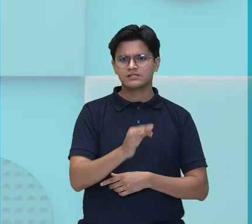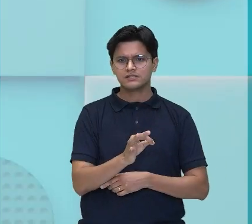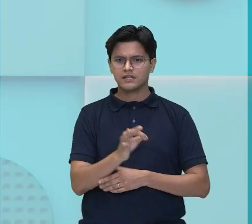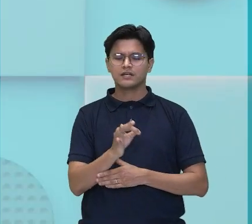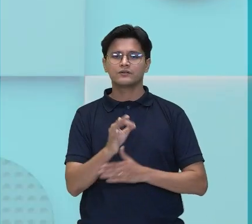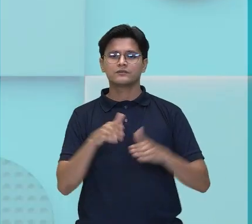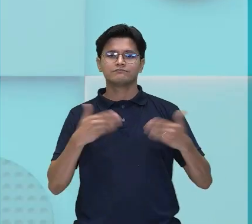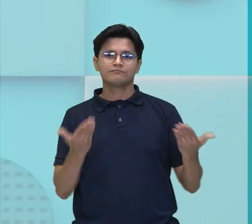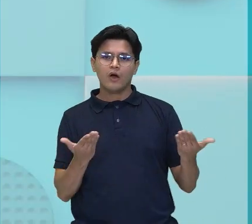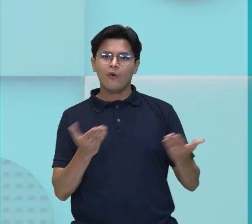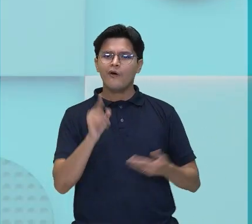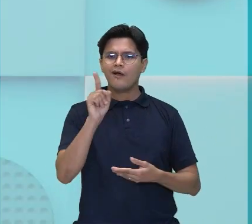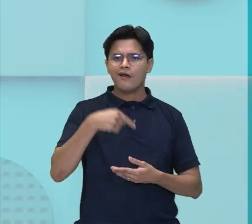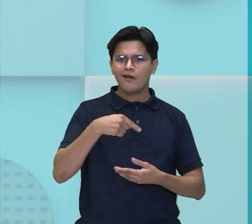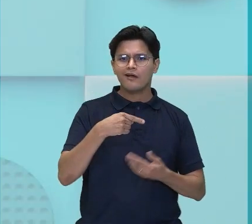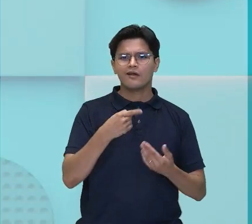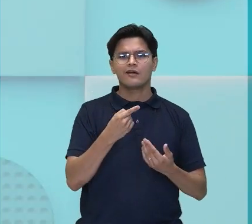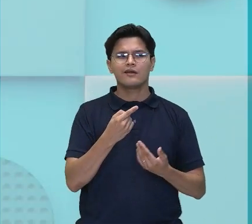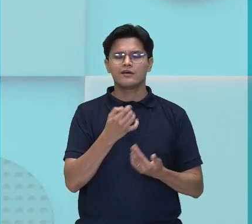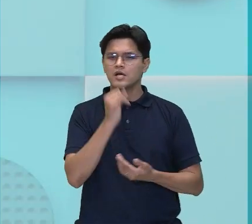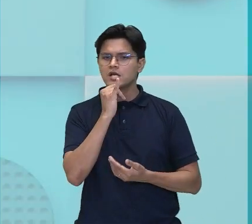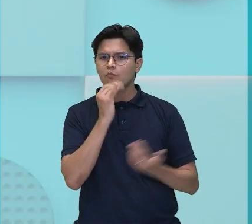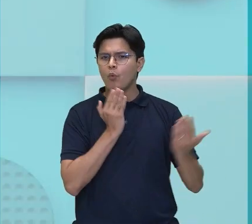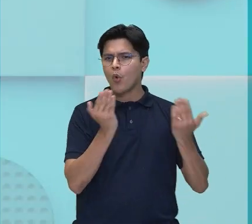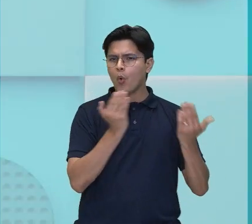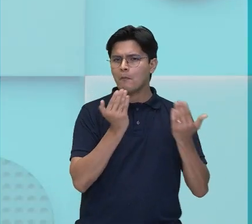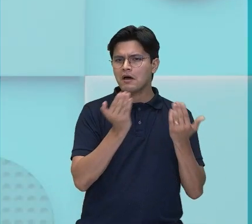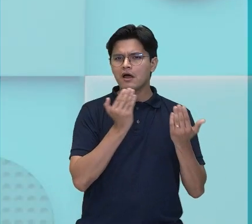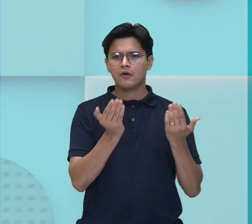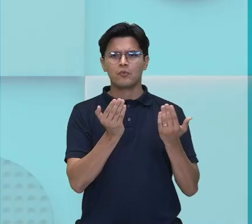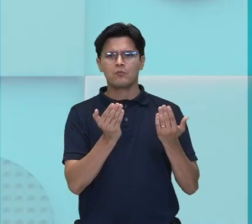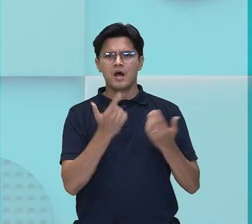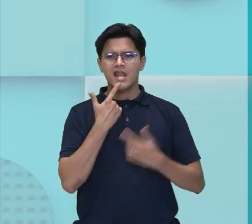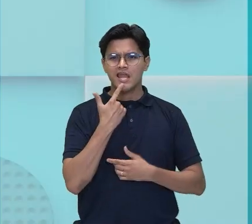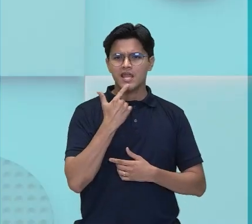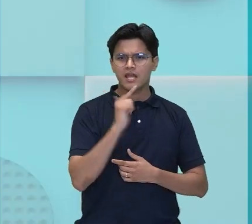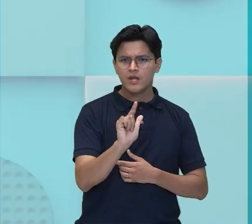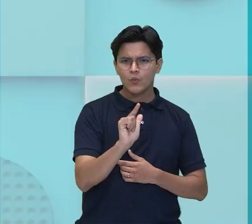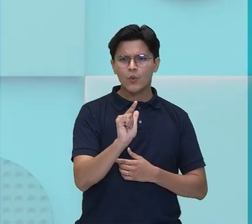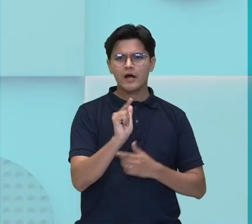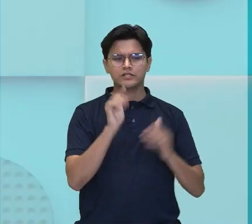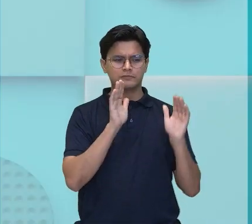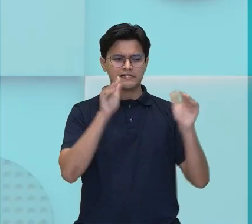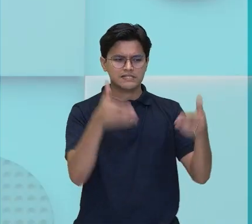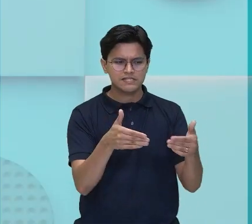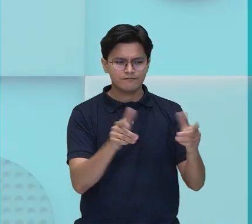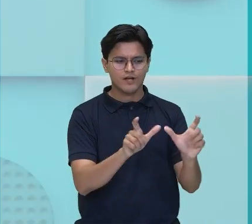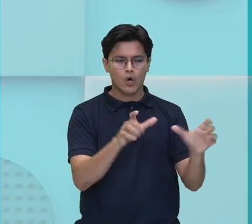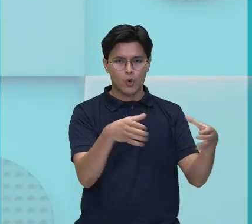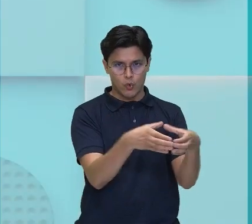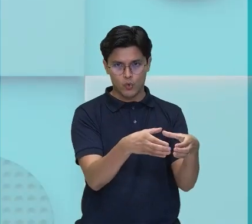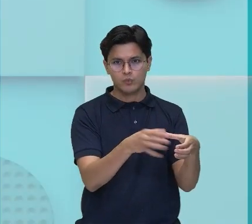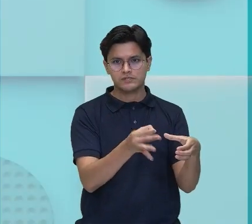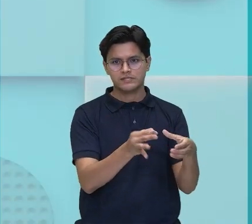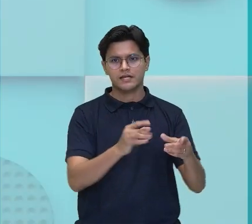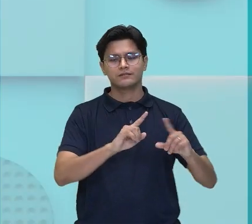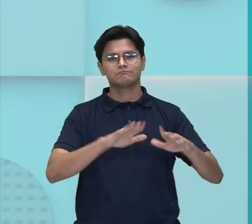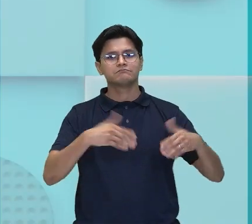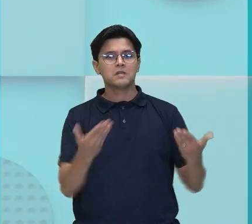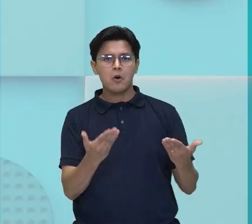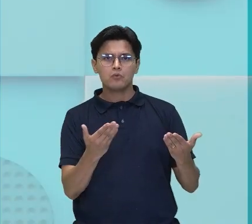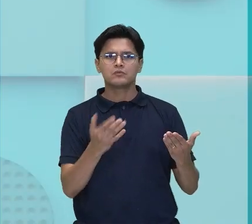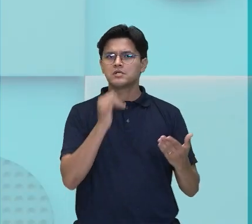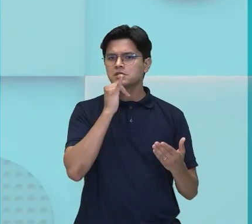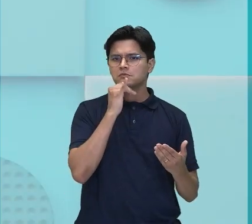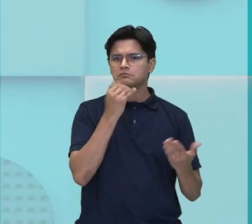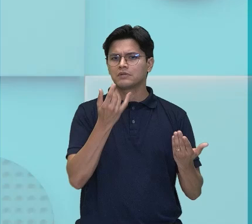fosse um dialeto, uma comunicação muito restrita a um determinado grupo, e não com o objetivo de comunicar de forma